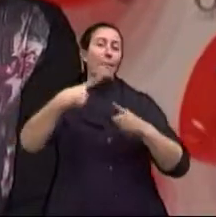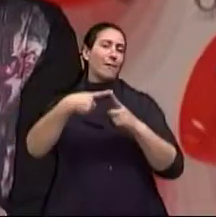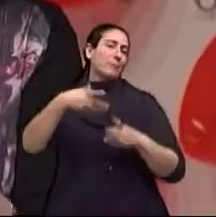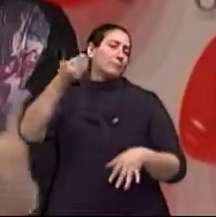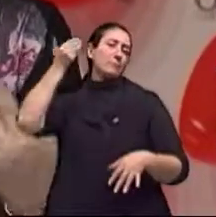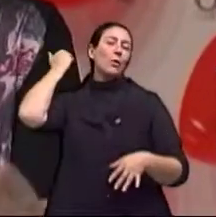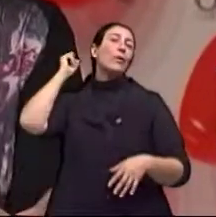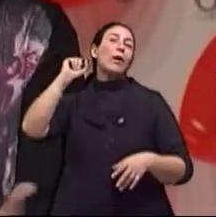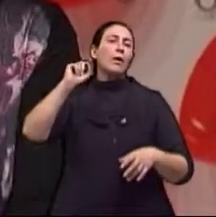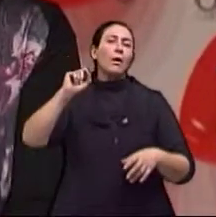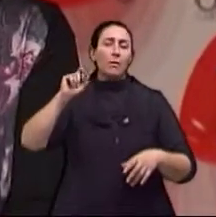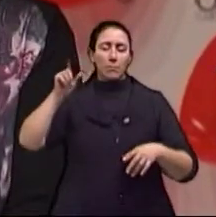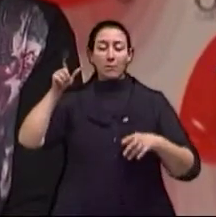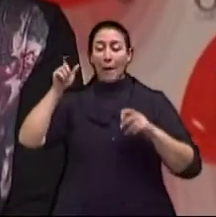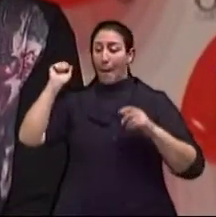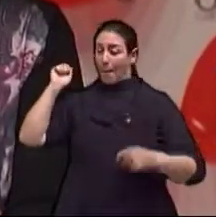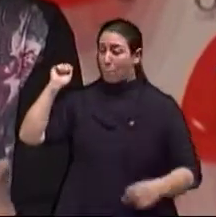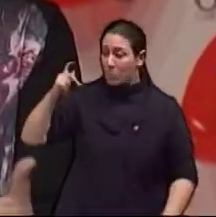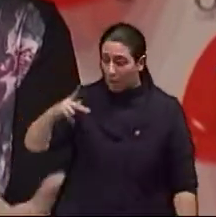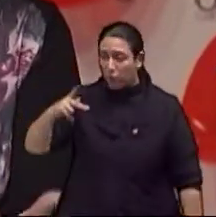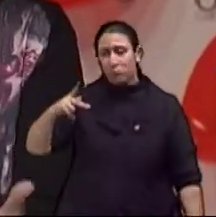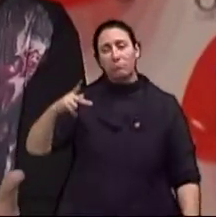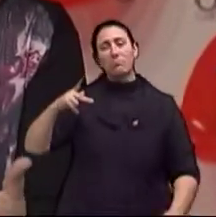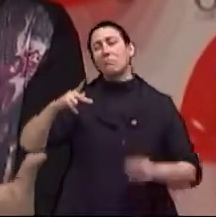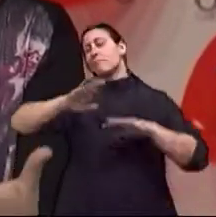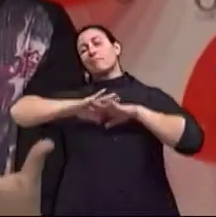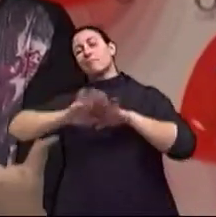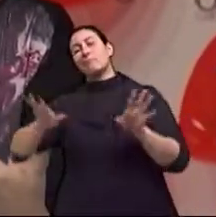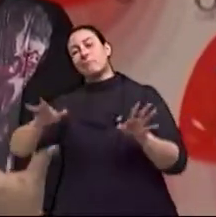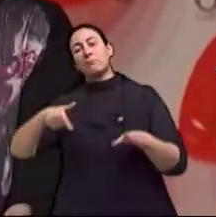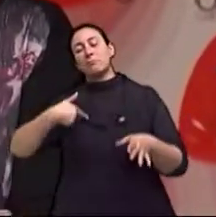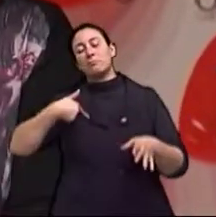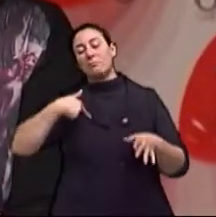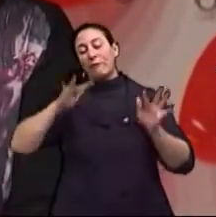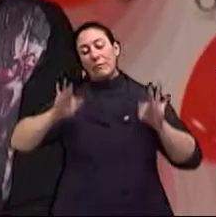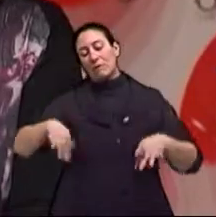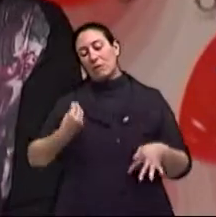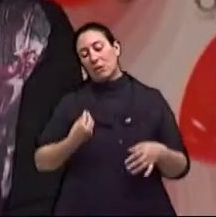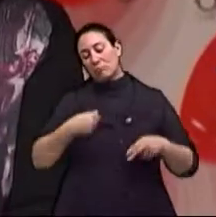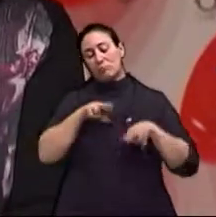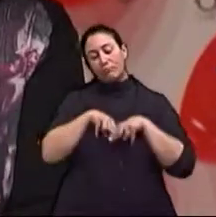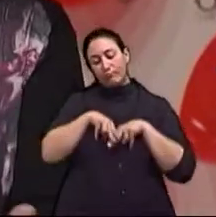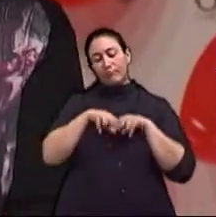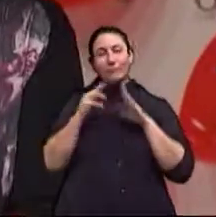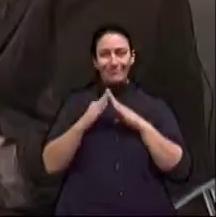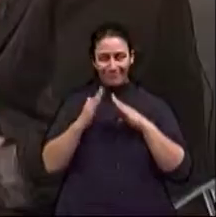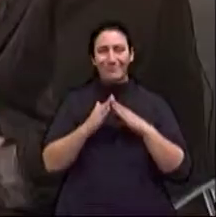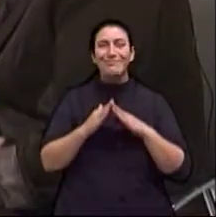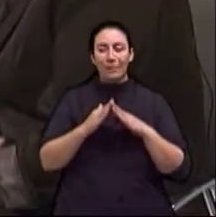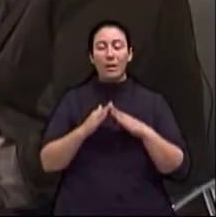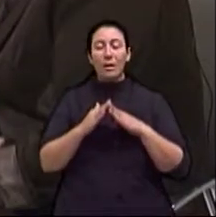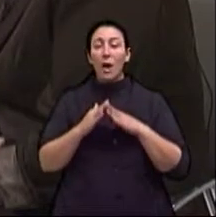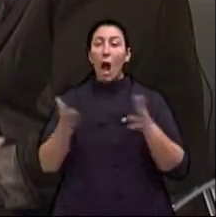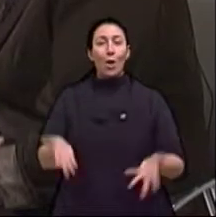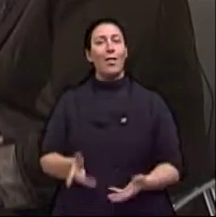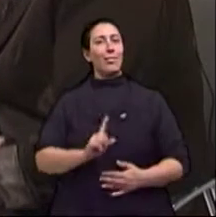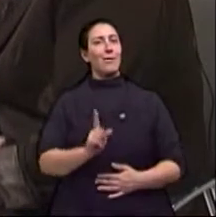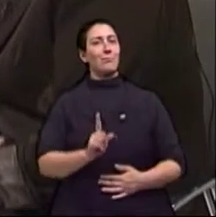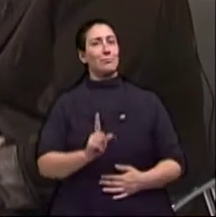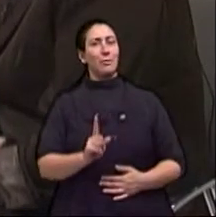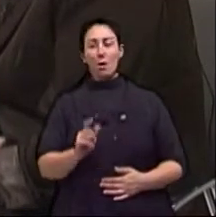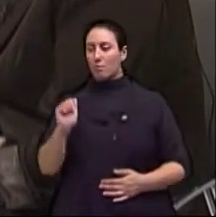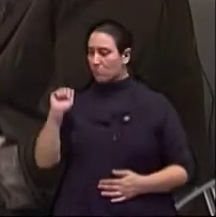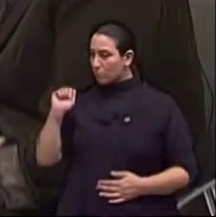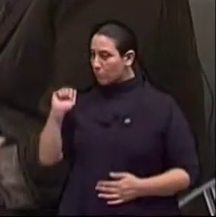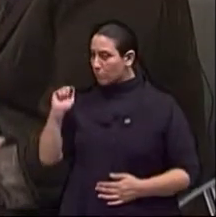uma época em que se as pessoas chegaram na aposentadoria e chegava como se sente ao fim da vida se aposentar vão para tudo e isso e agora não quer